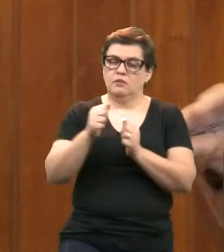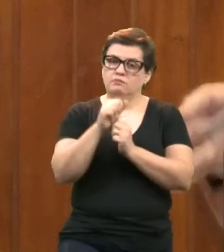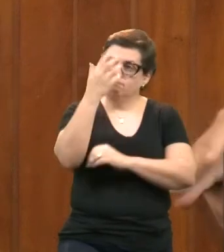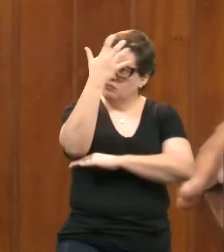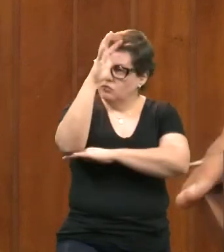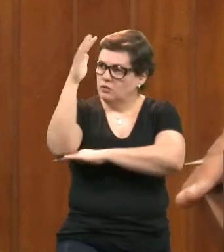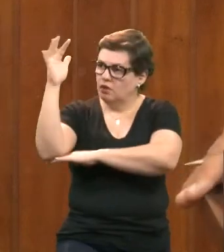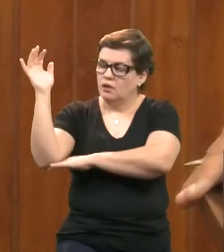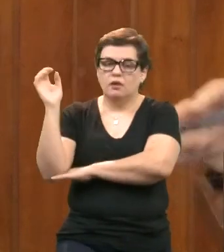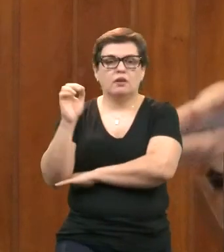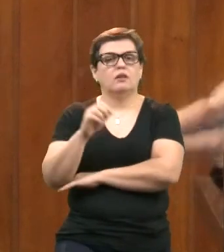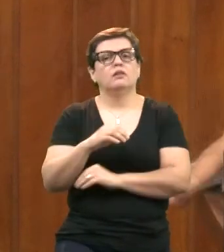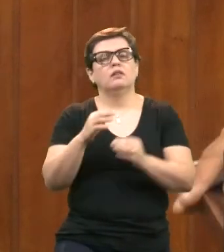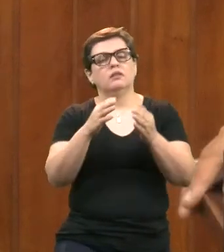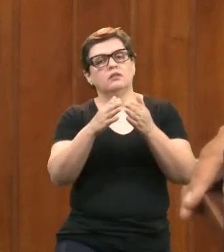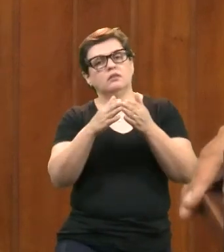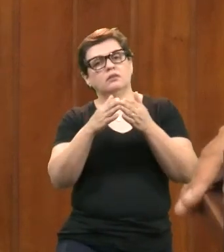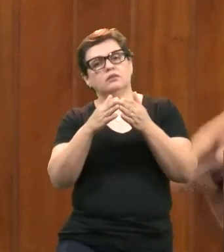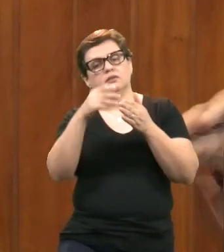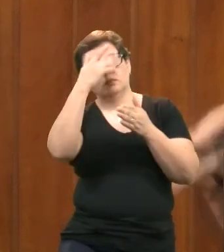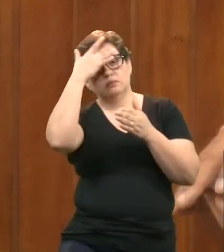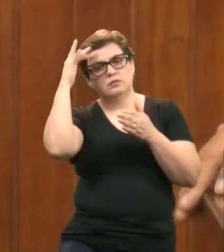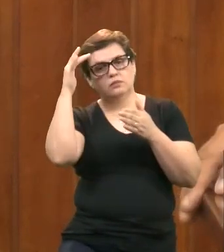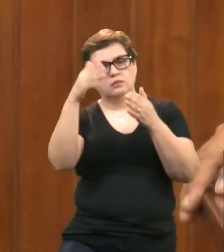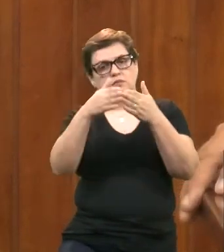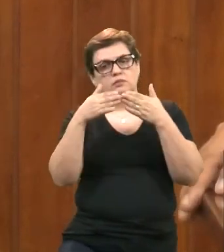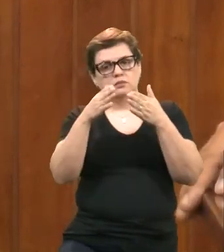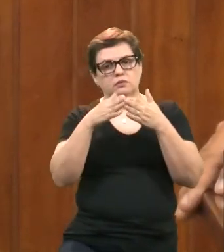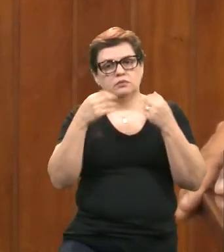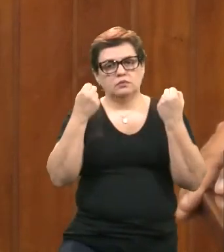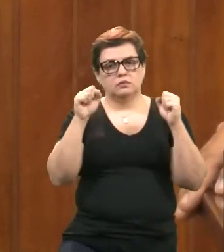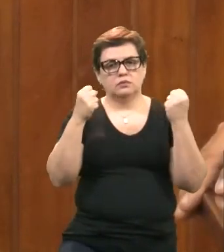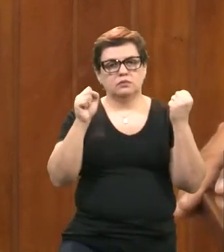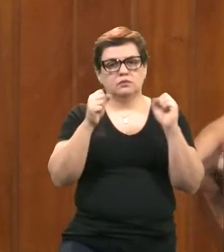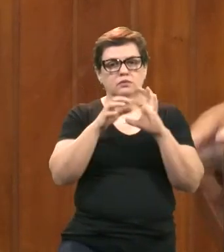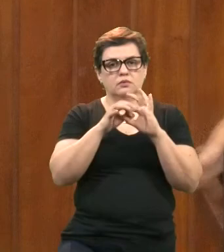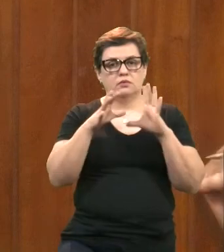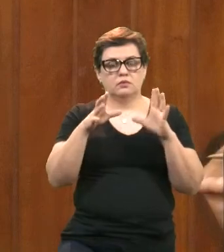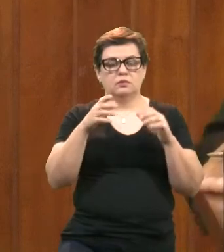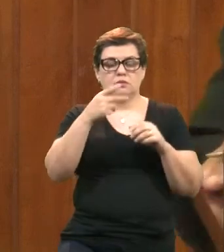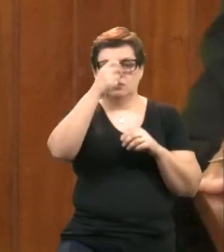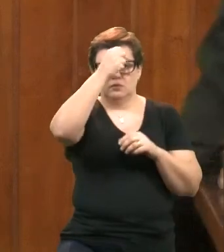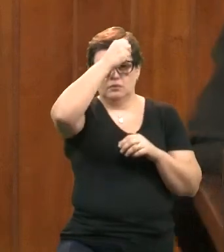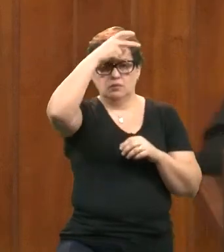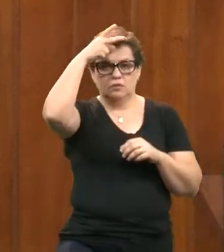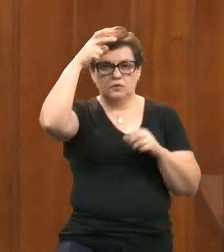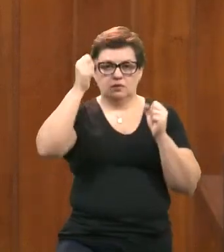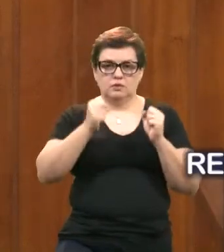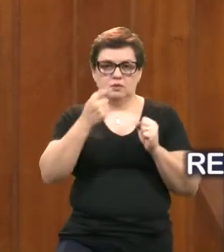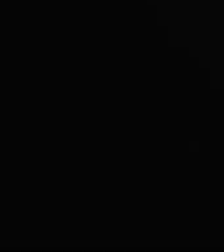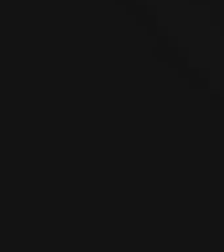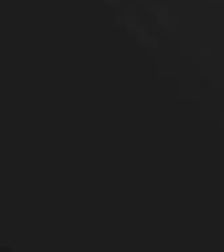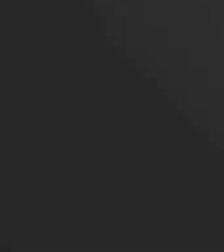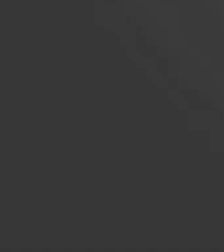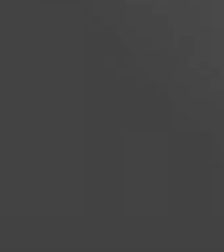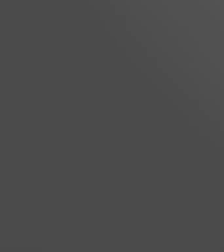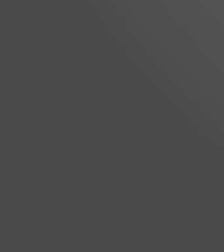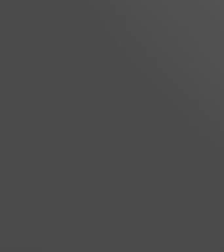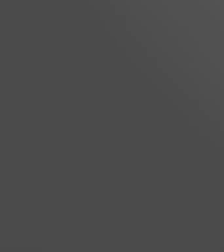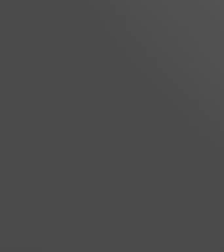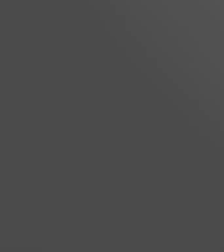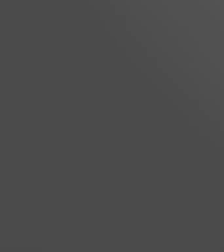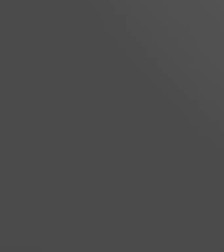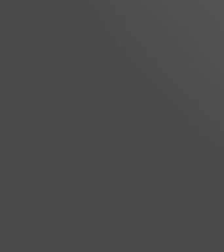por uma academia ao ar livre. Então, eu deixo aqui registrado e que o prefeito possa dar uma atenção naquele espaço. Muito obrigado, senhor presidente.